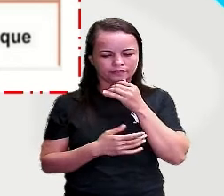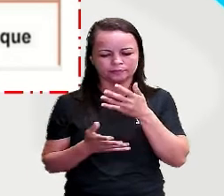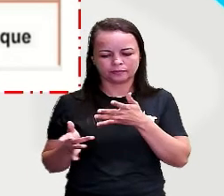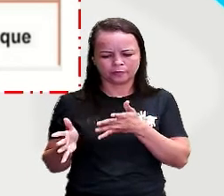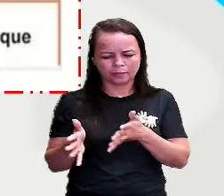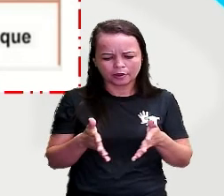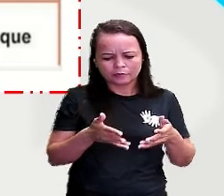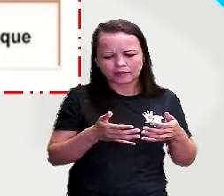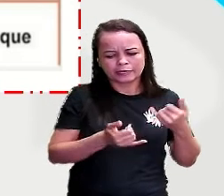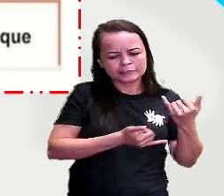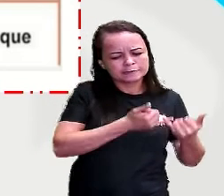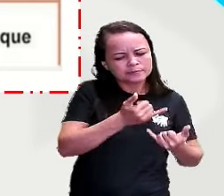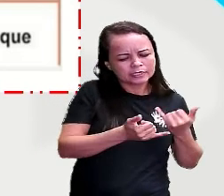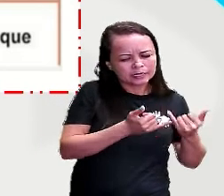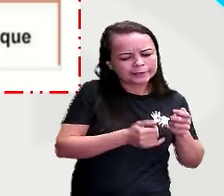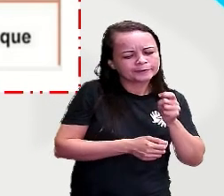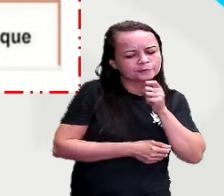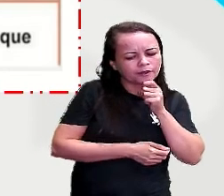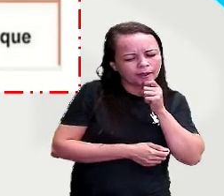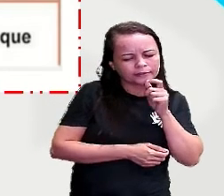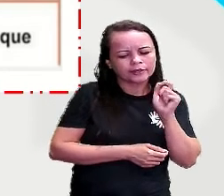assim, ele com sono,